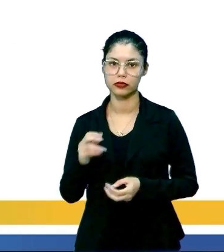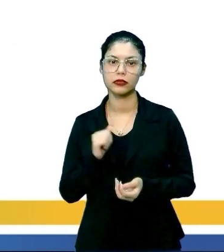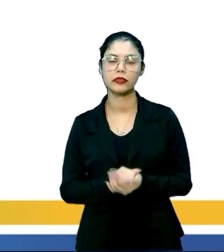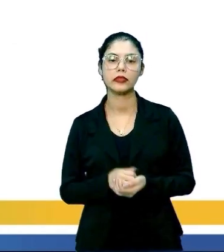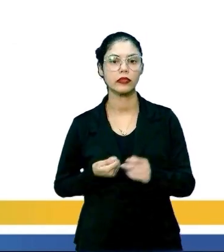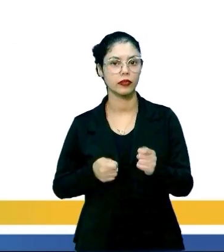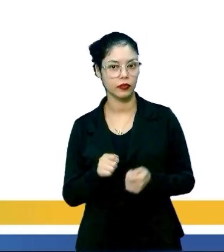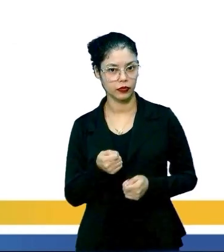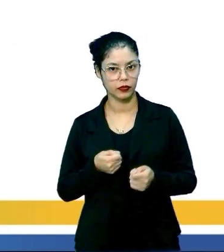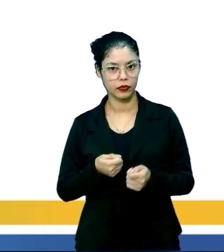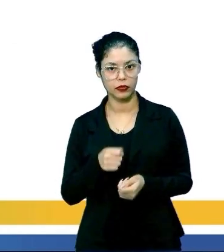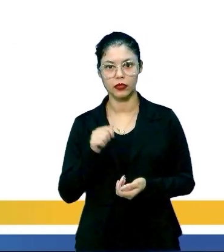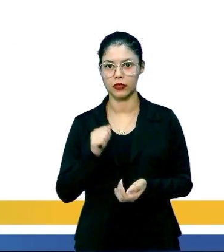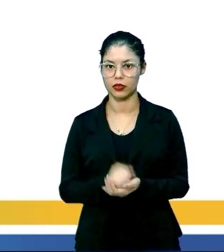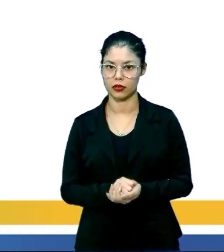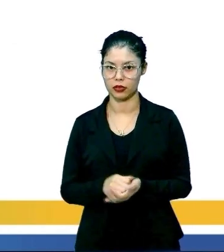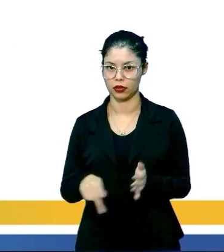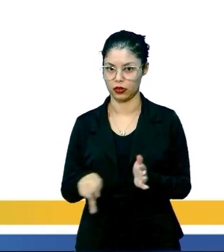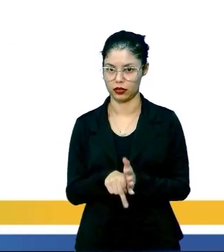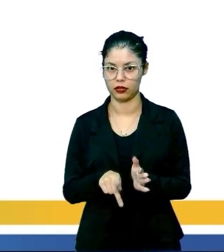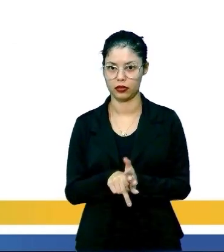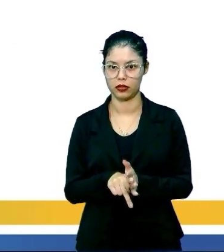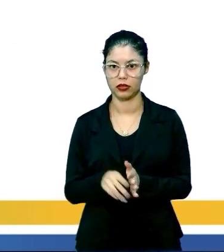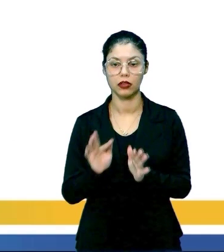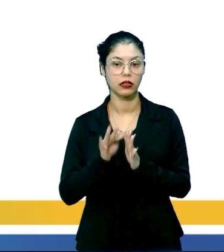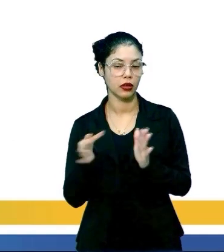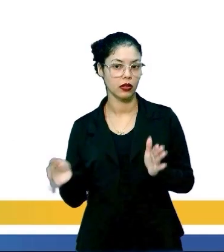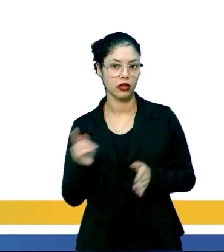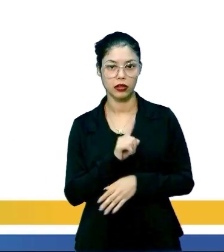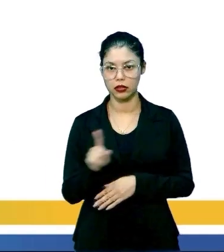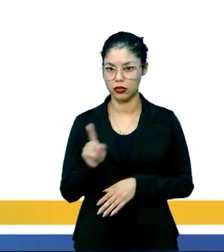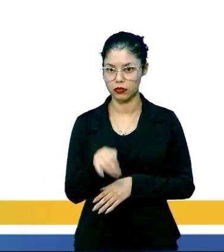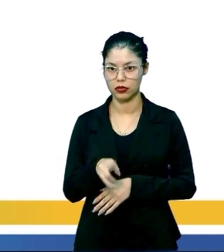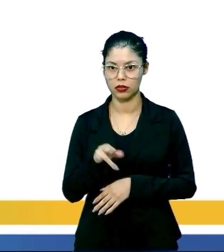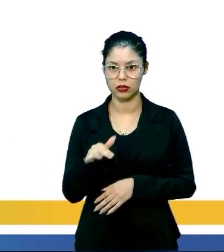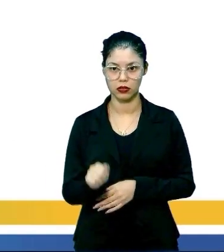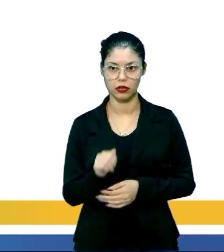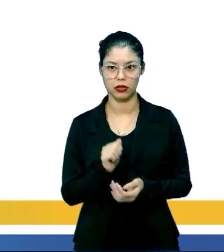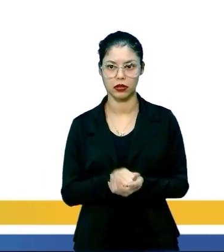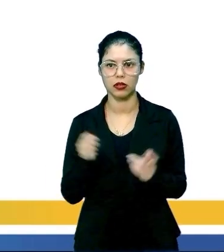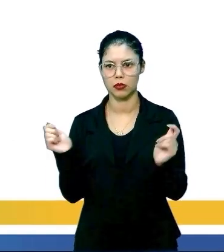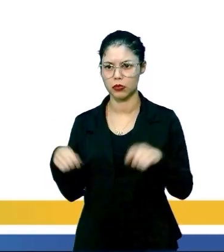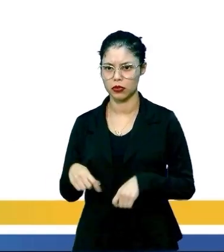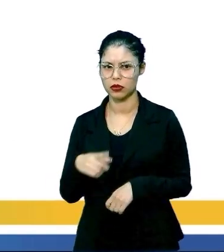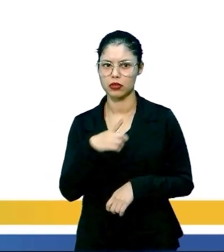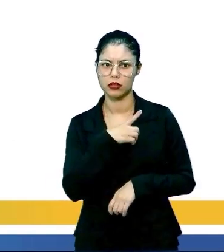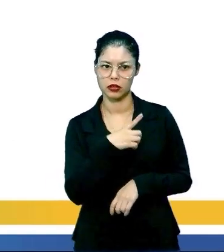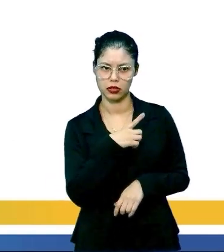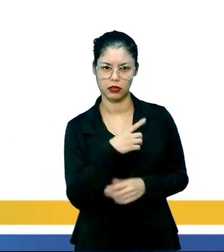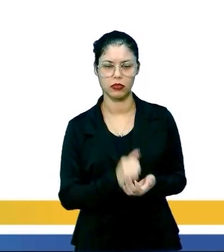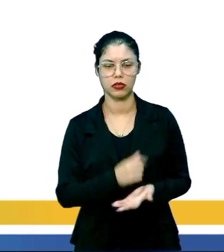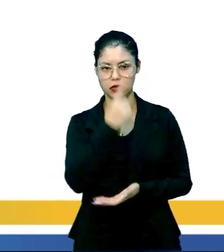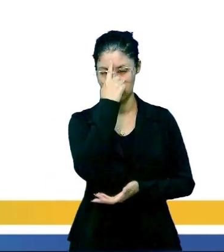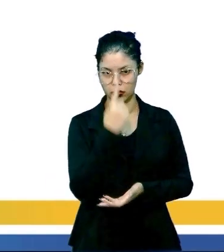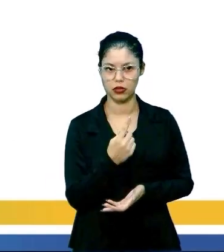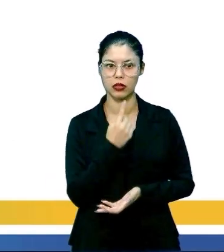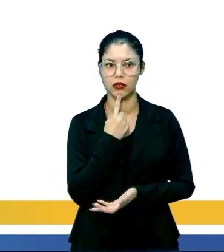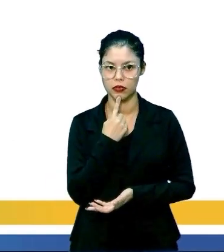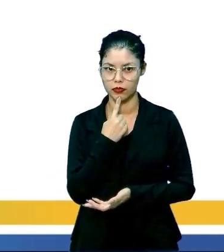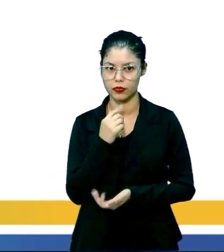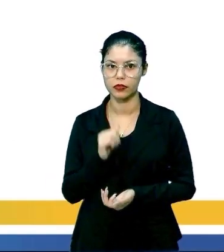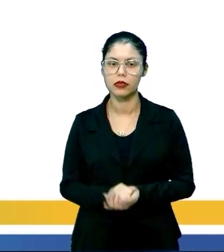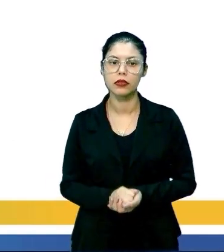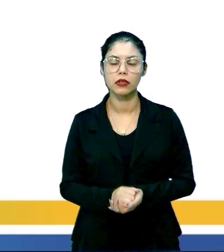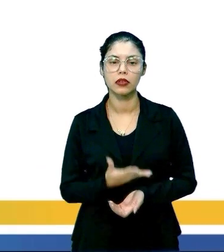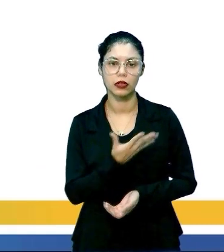Podemos observar que, para esse domínio, essa função não é injetora, pois temos que